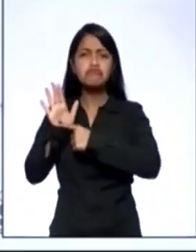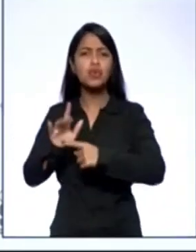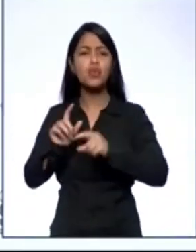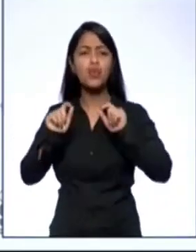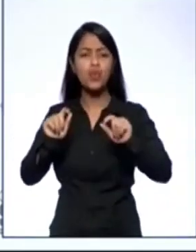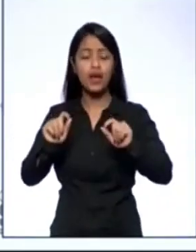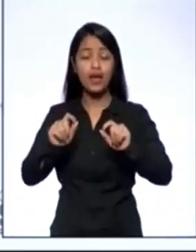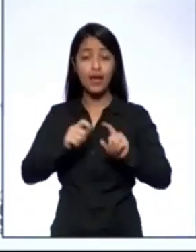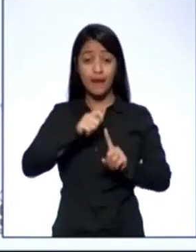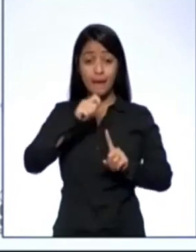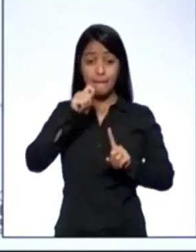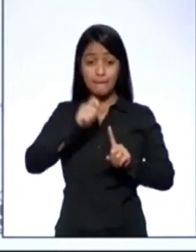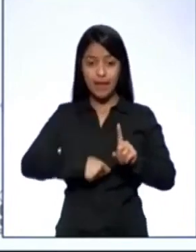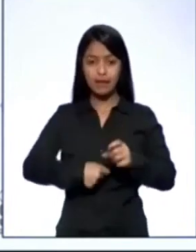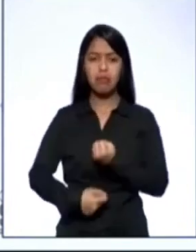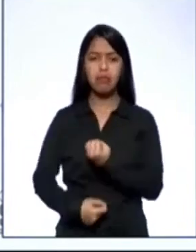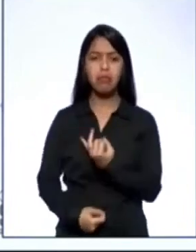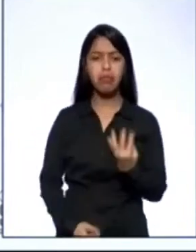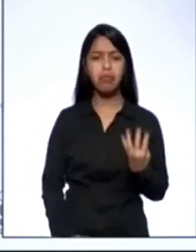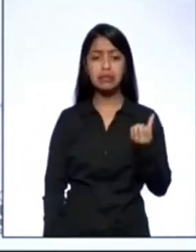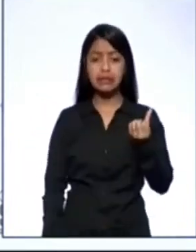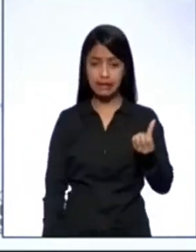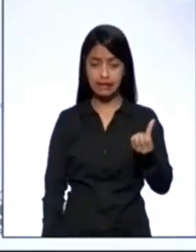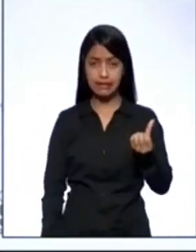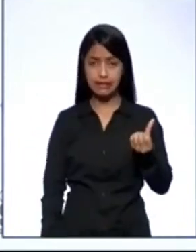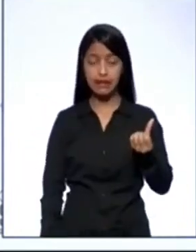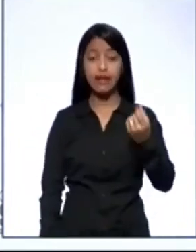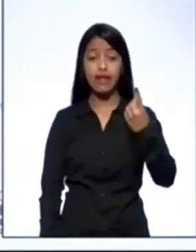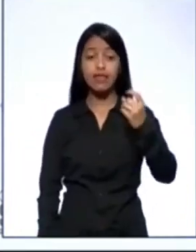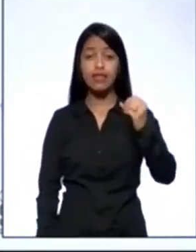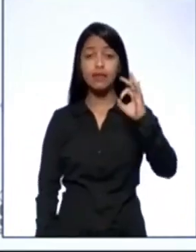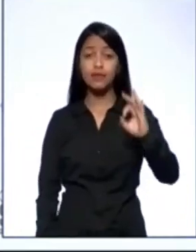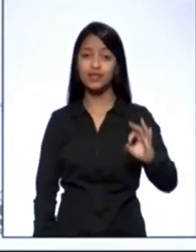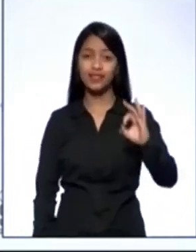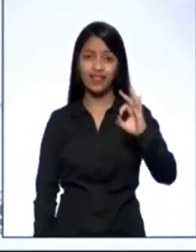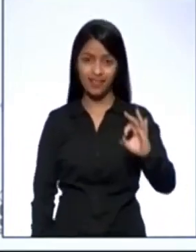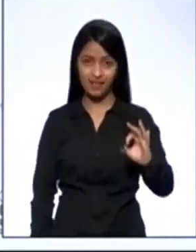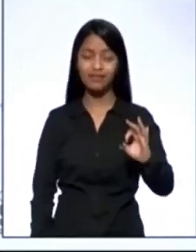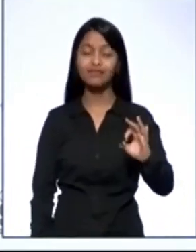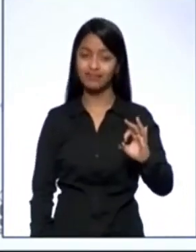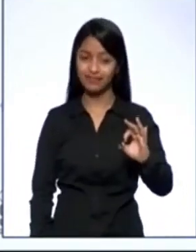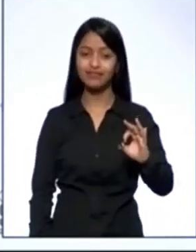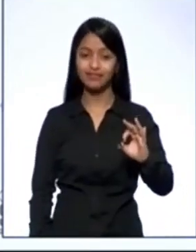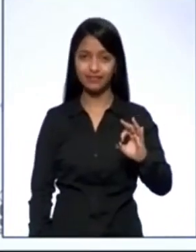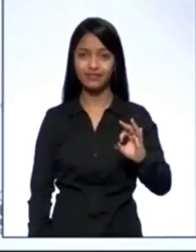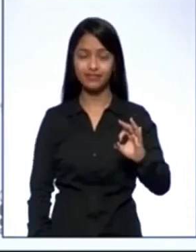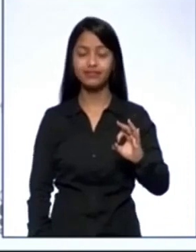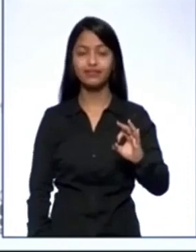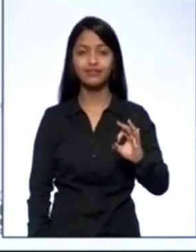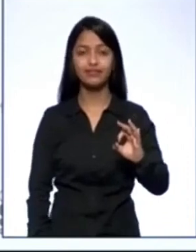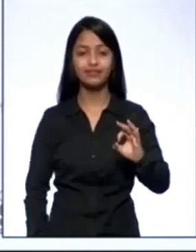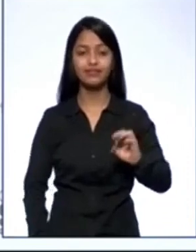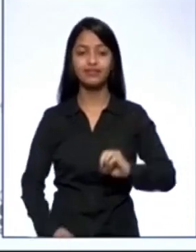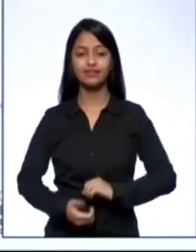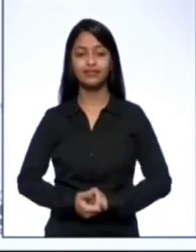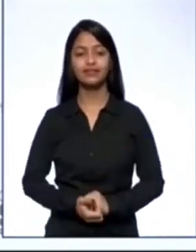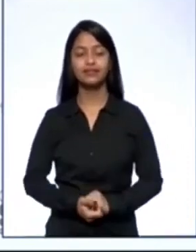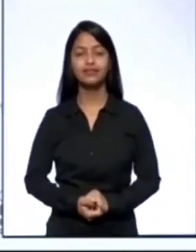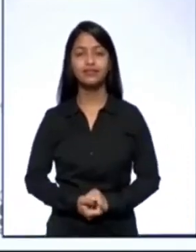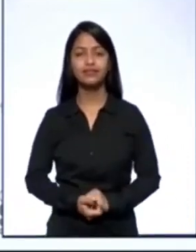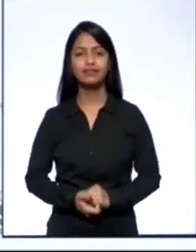no mês seis por cento vai no mês 6 10 porcento o